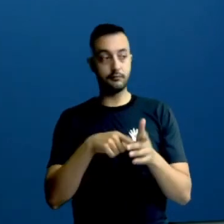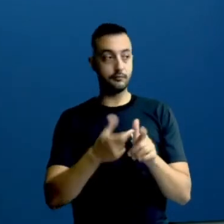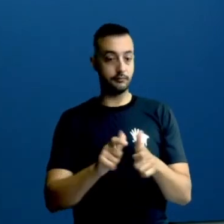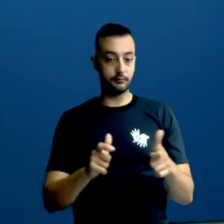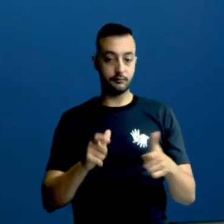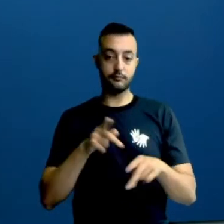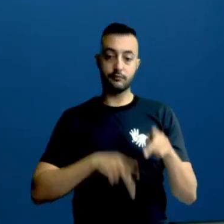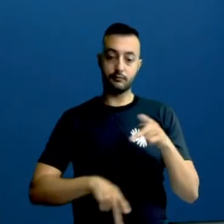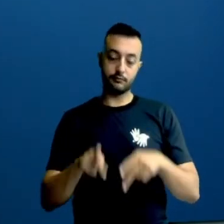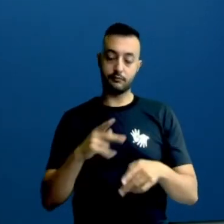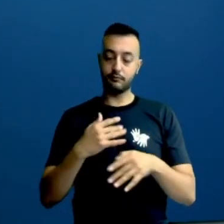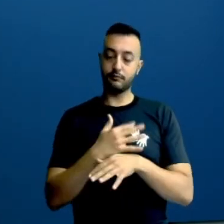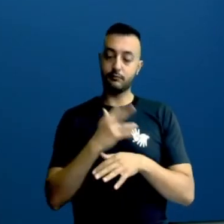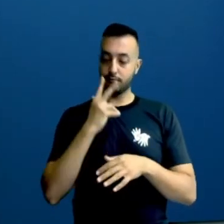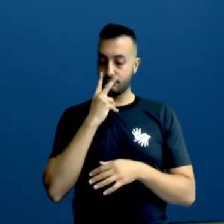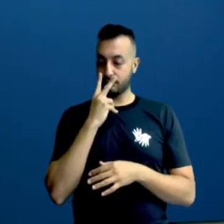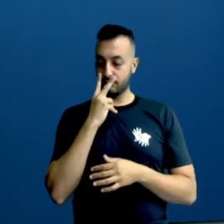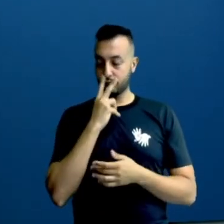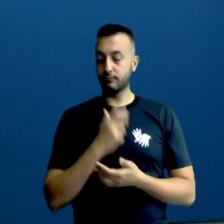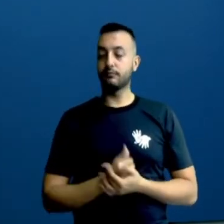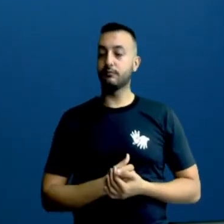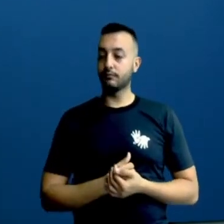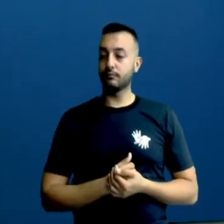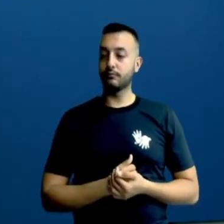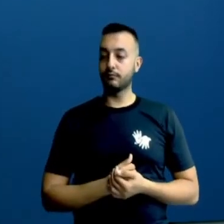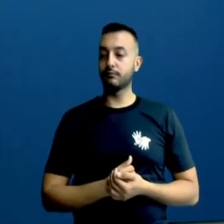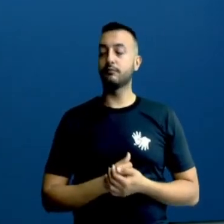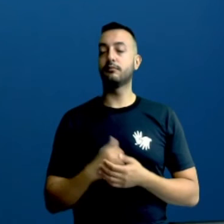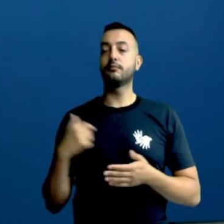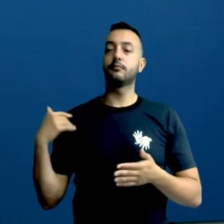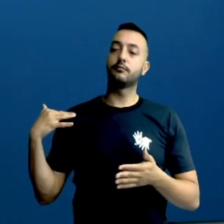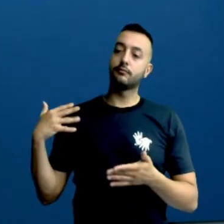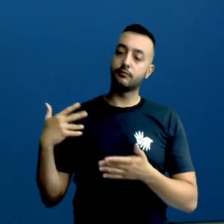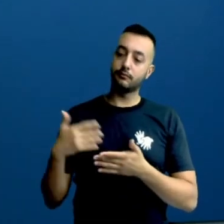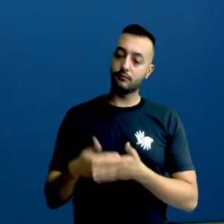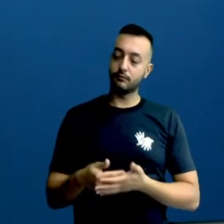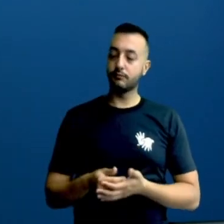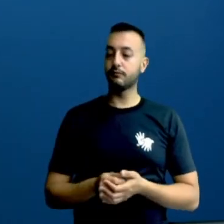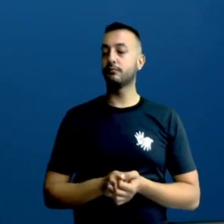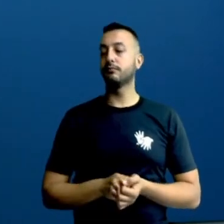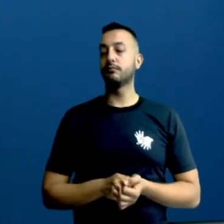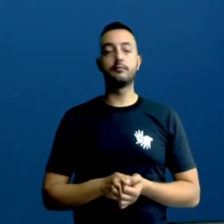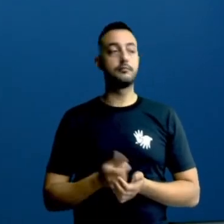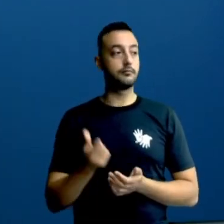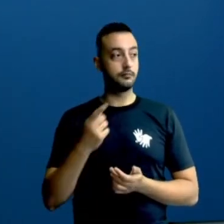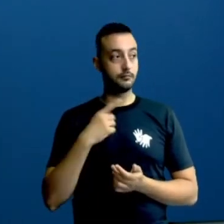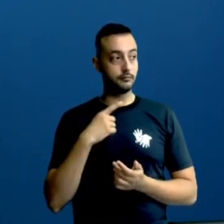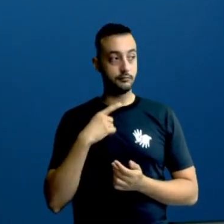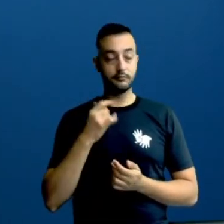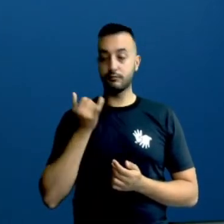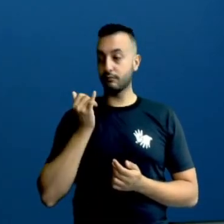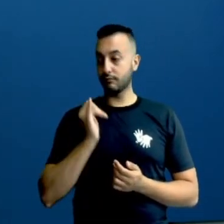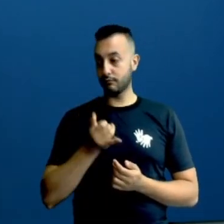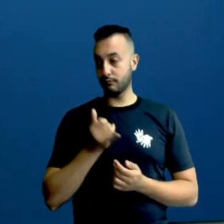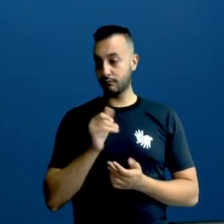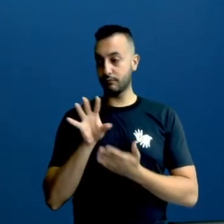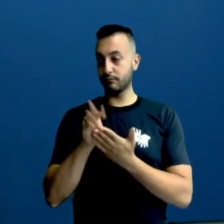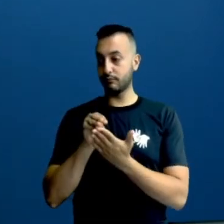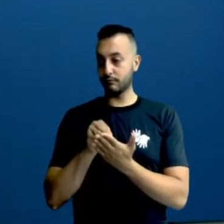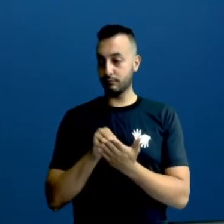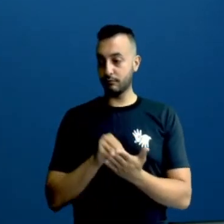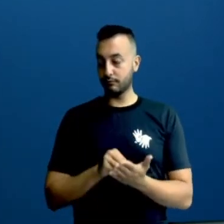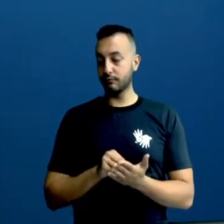Crescimento populacional da cidade de Vitória de Santo Antão ao longo dos anos. E aqui estão as informações